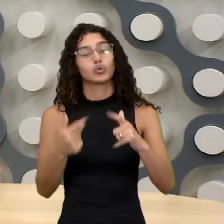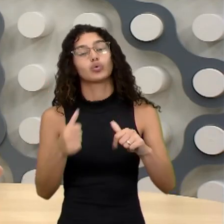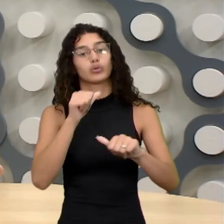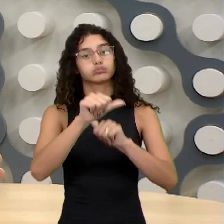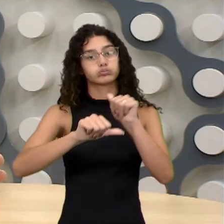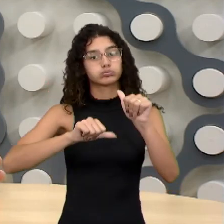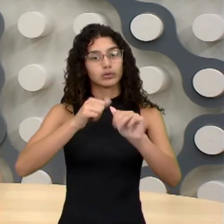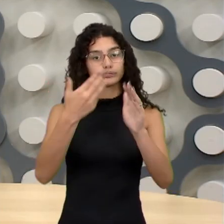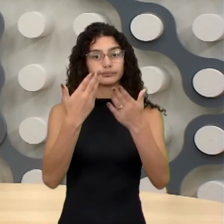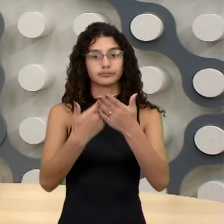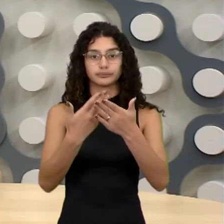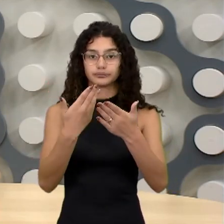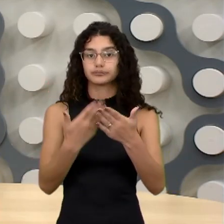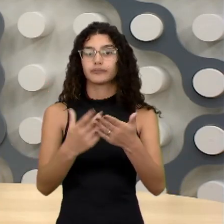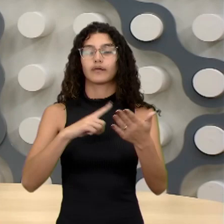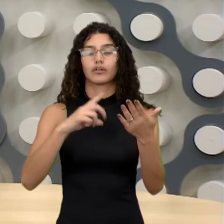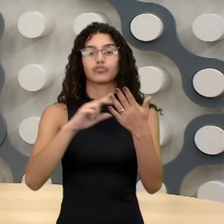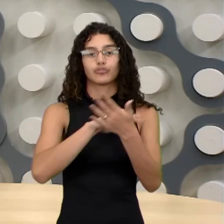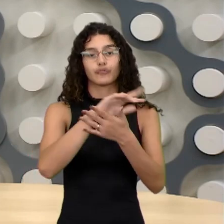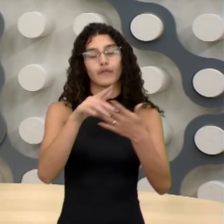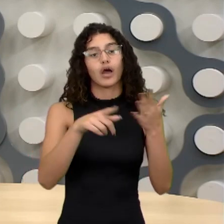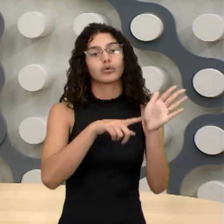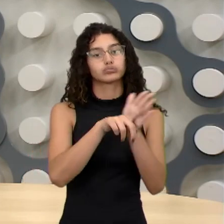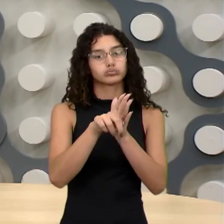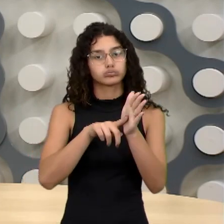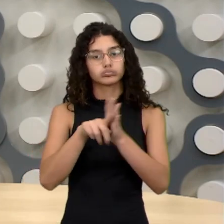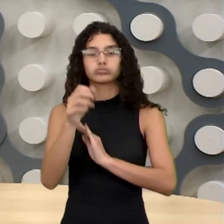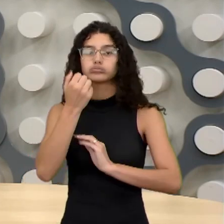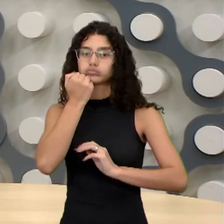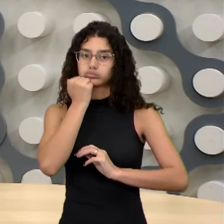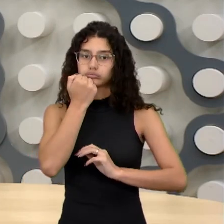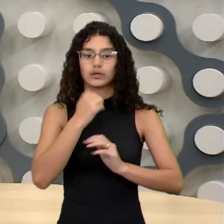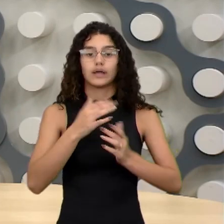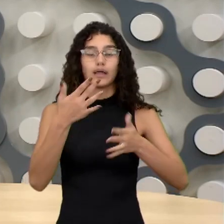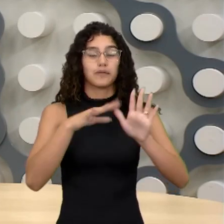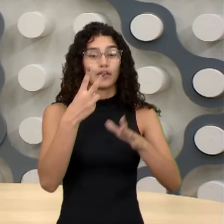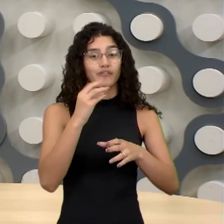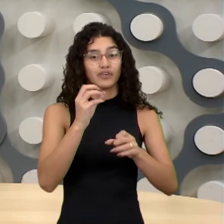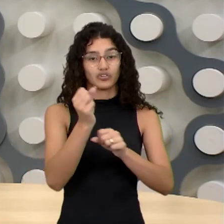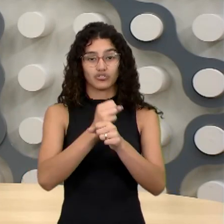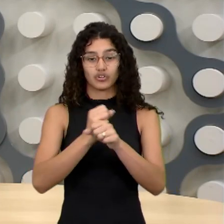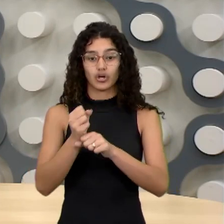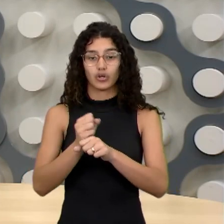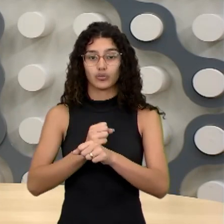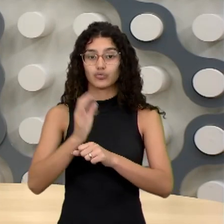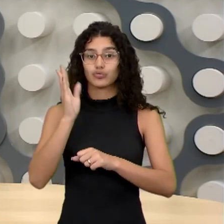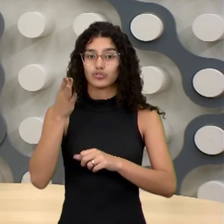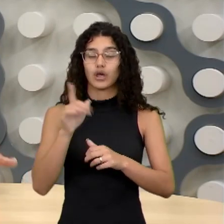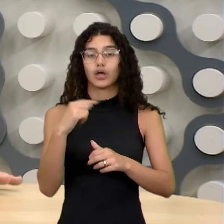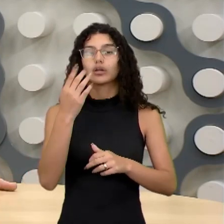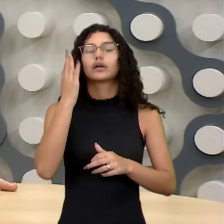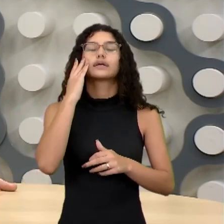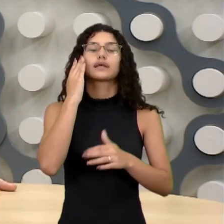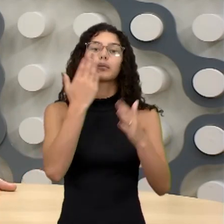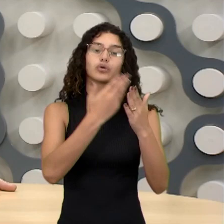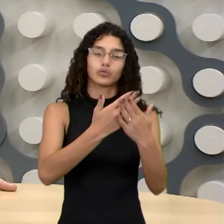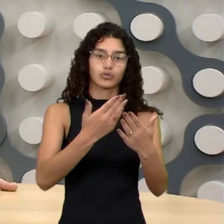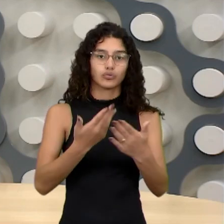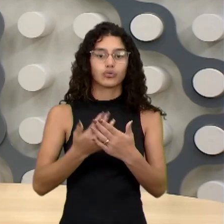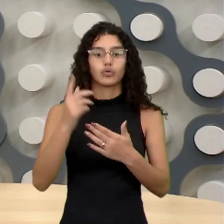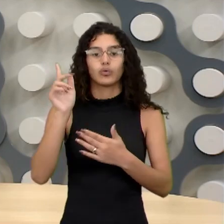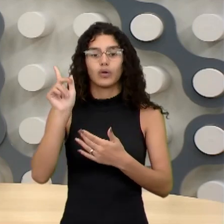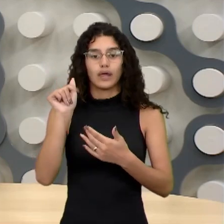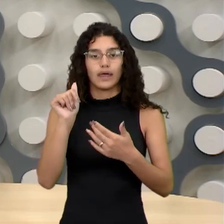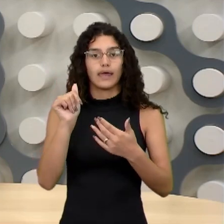aí um estudo de vários cientistas aí, há pelo menos 20 anos, né? Não é de hoje. A gente sabe que os estudos aí são